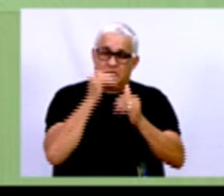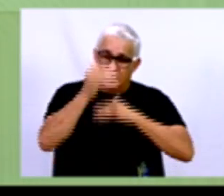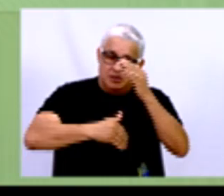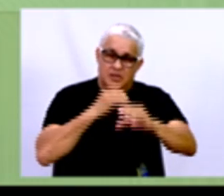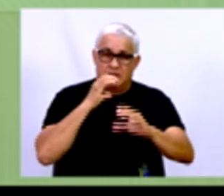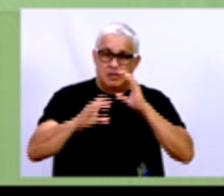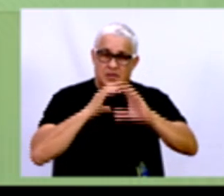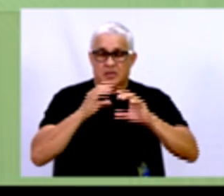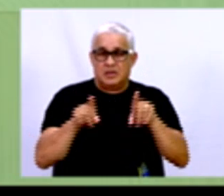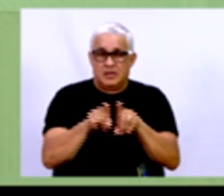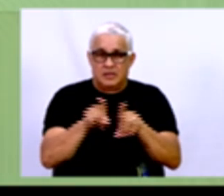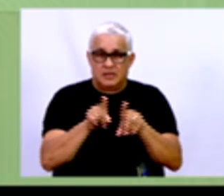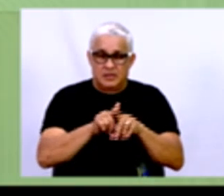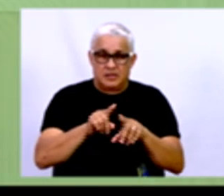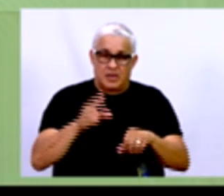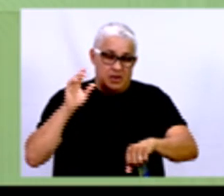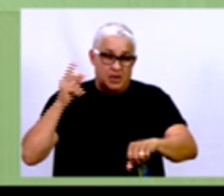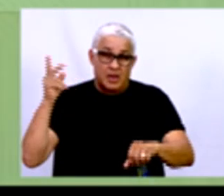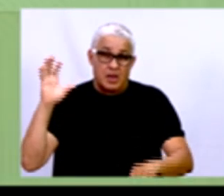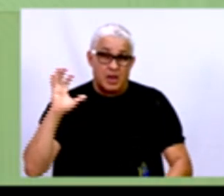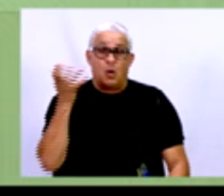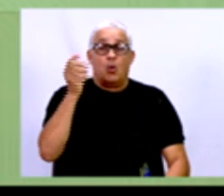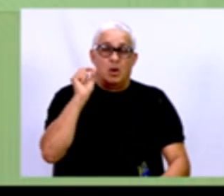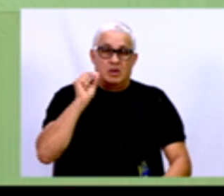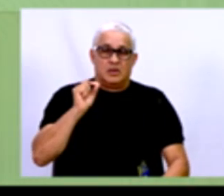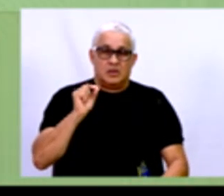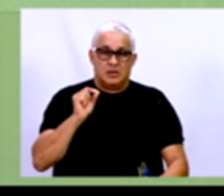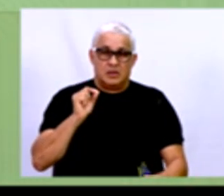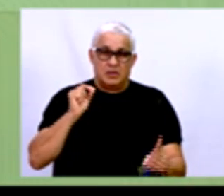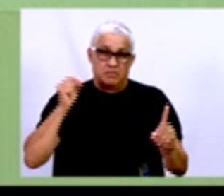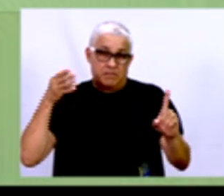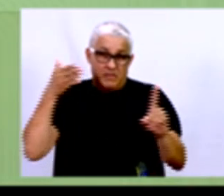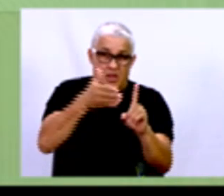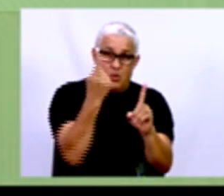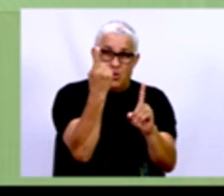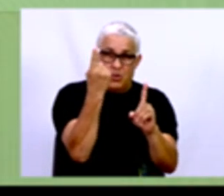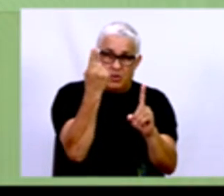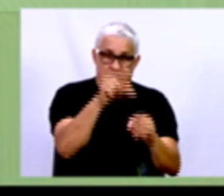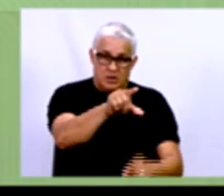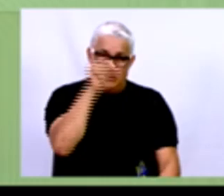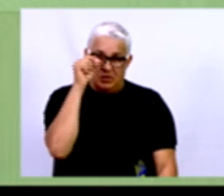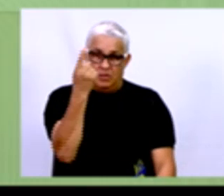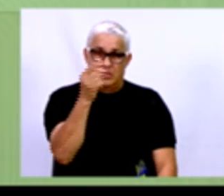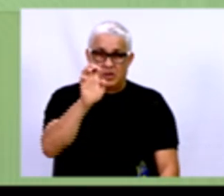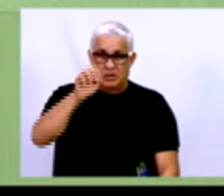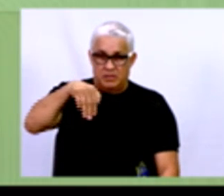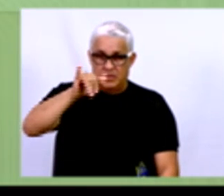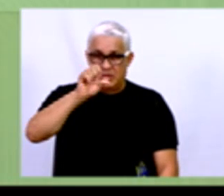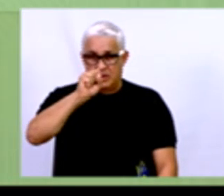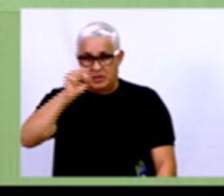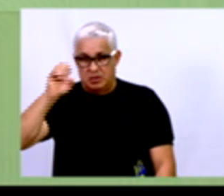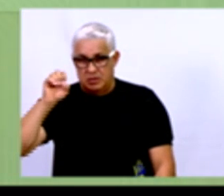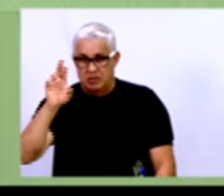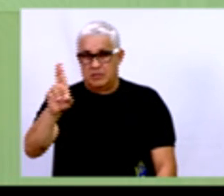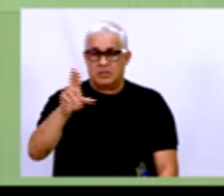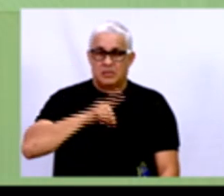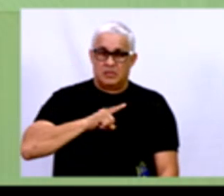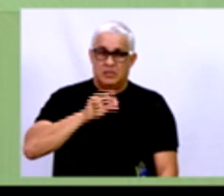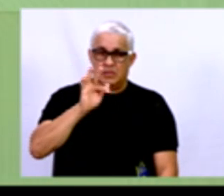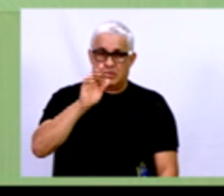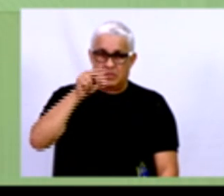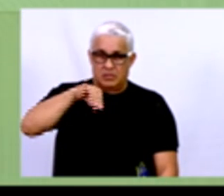em determinado momento você vai priorizar algum deles. Quando você prioriza o emissor, aí nós vamos ter a